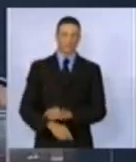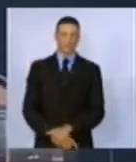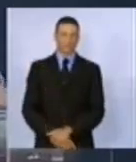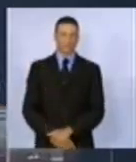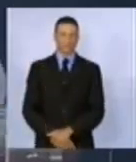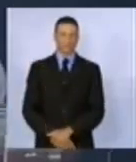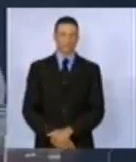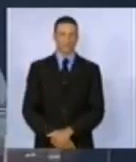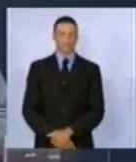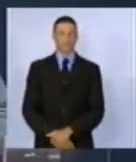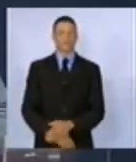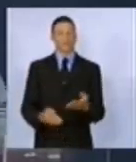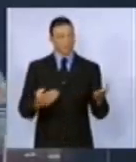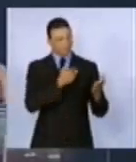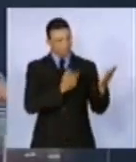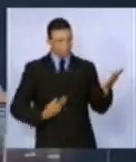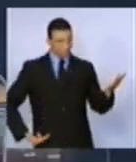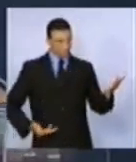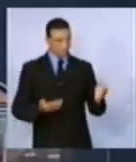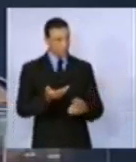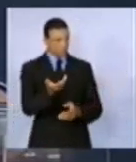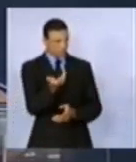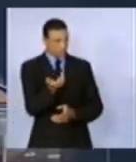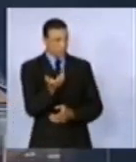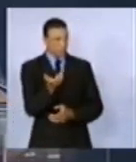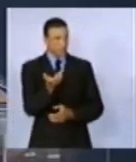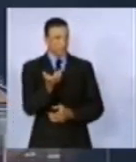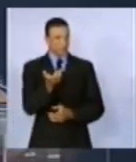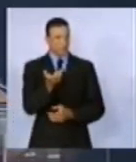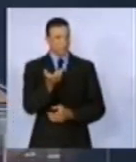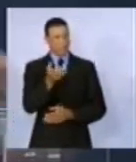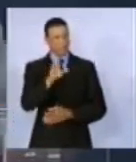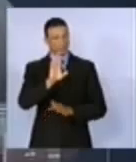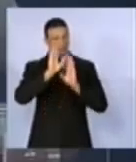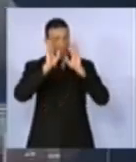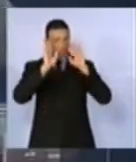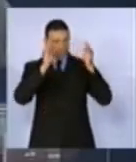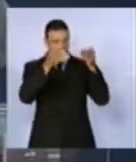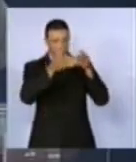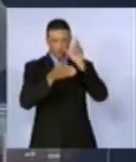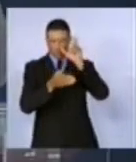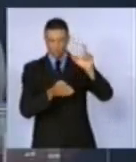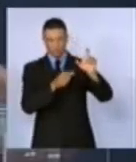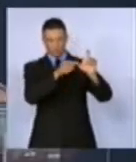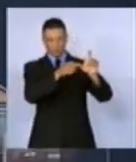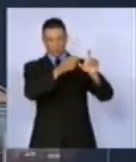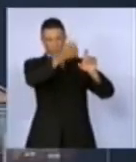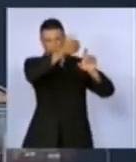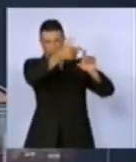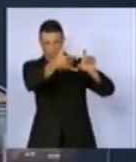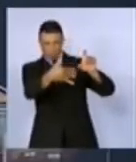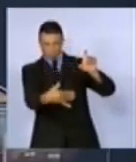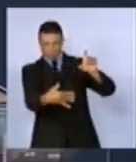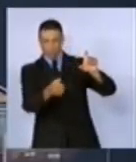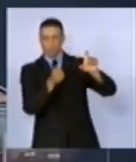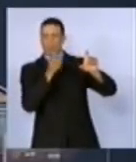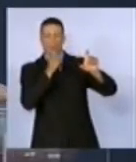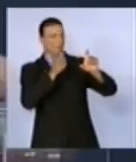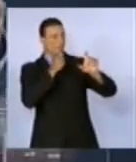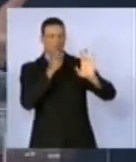bem eh Ministro eu gostaria aqui rapidamente de me atentar alguns fatos que ainda não